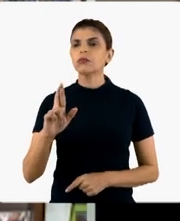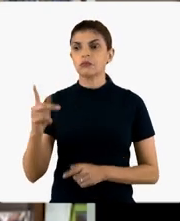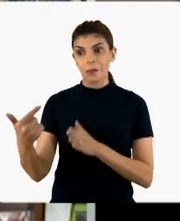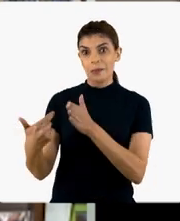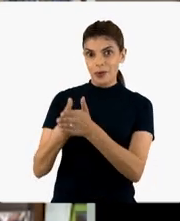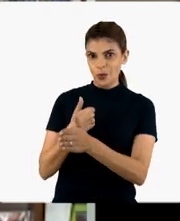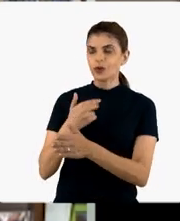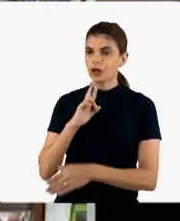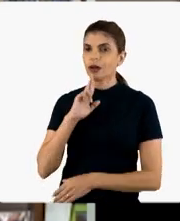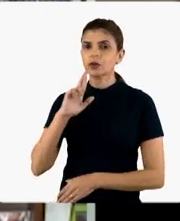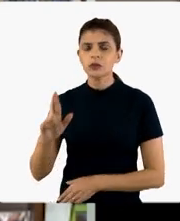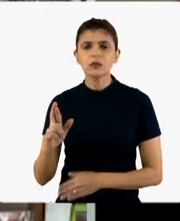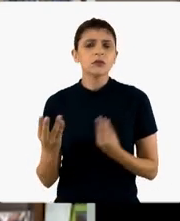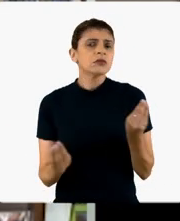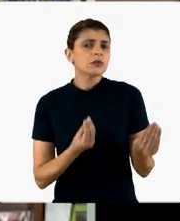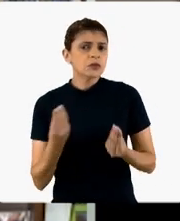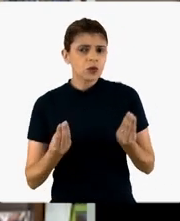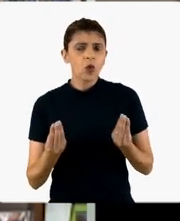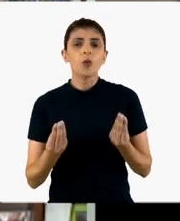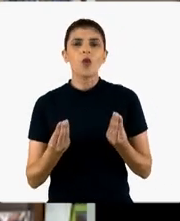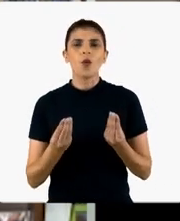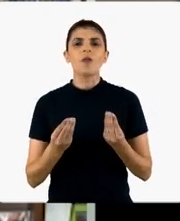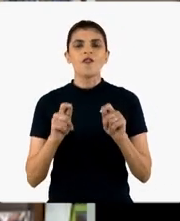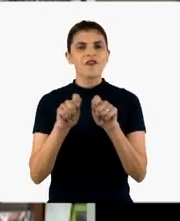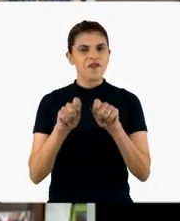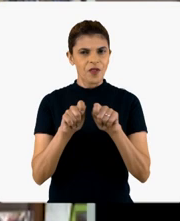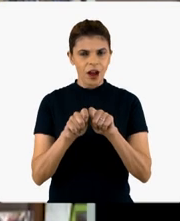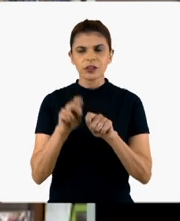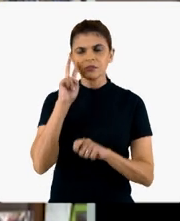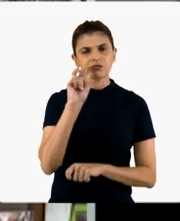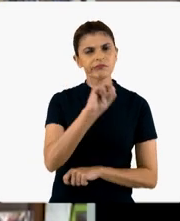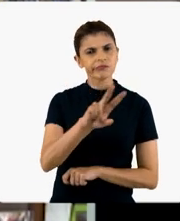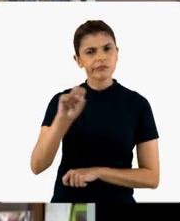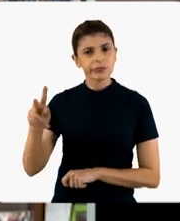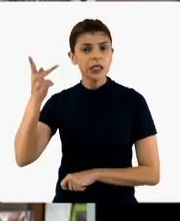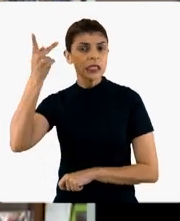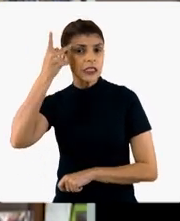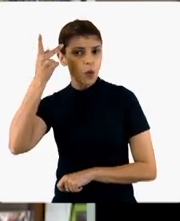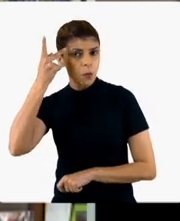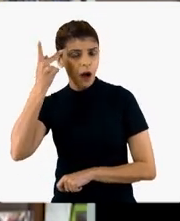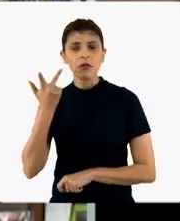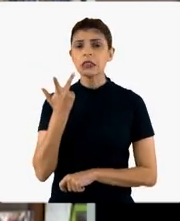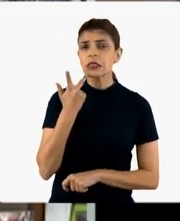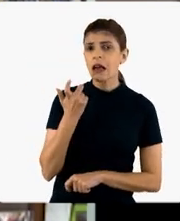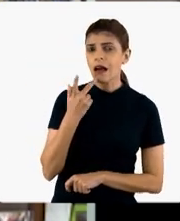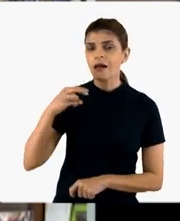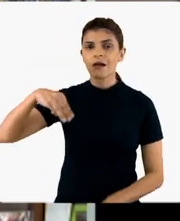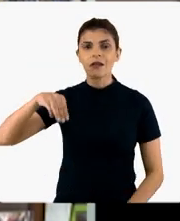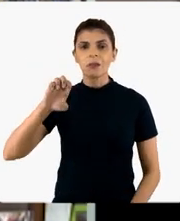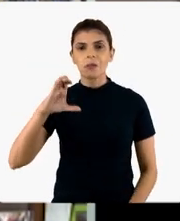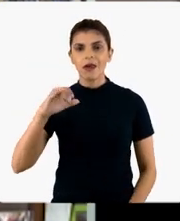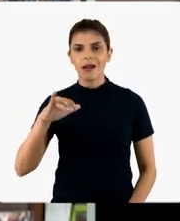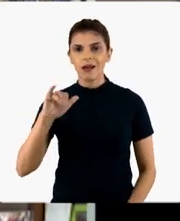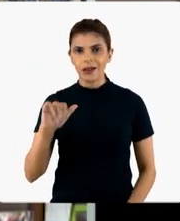responder adequadamente à tua pergunta, Carlos, qual o comportamento da mecânica que vocês têm visto aí em São Paulo e no Ceará? Porque